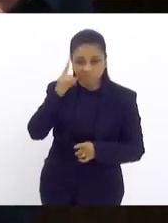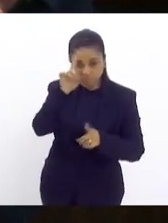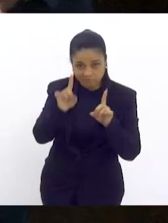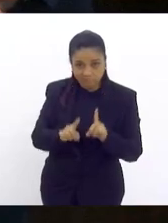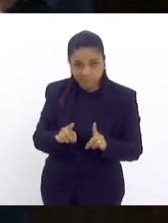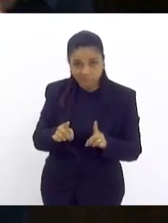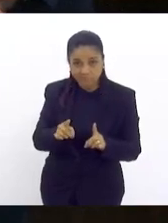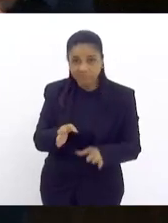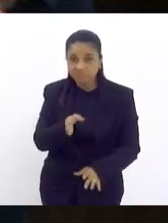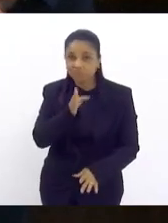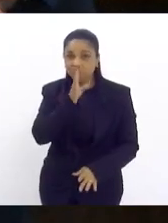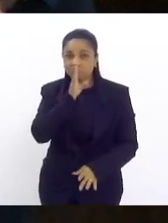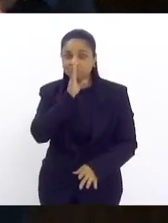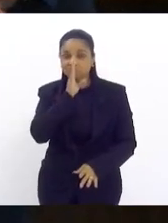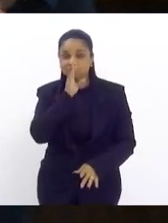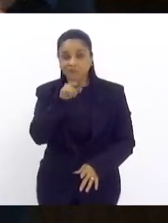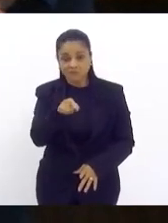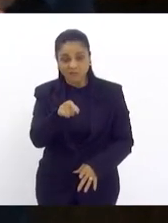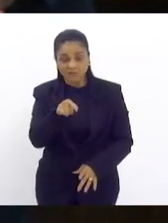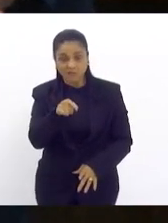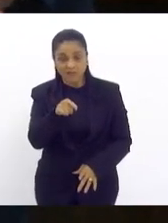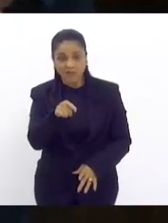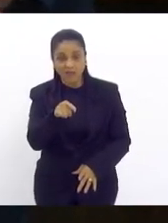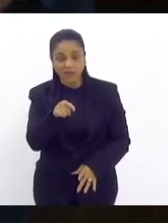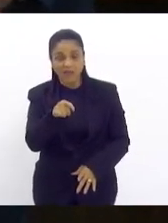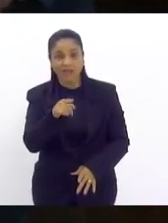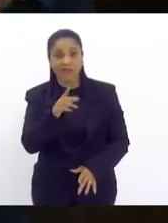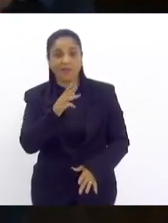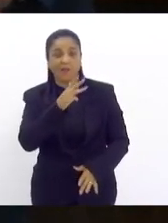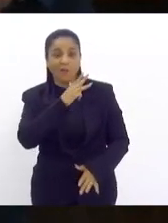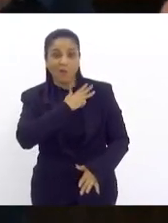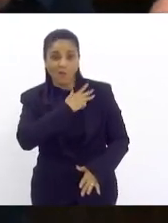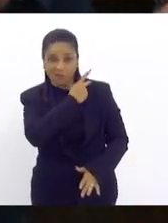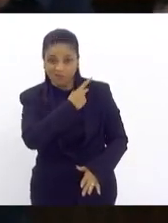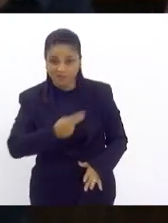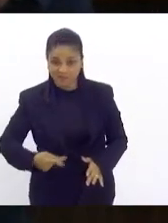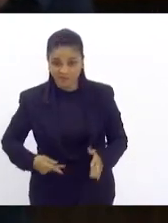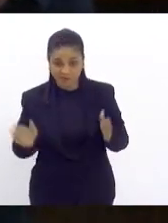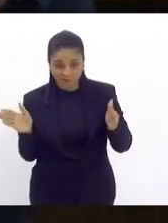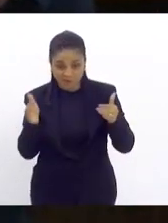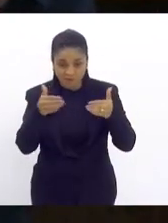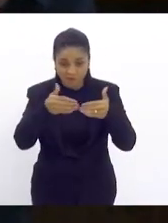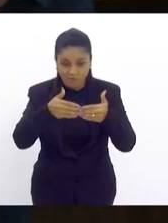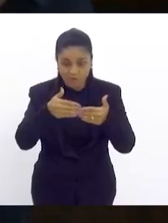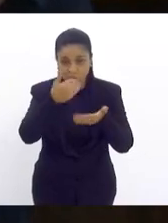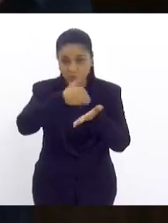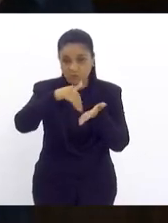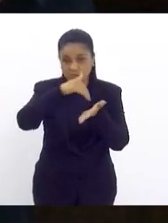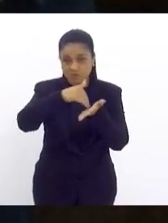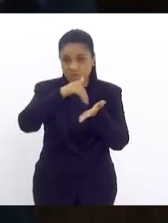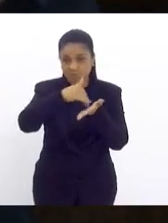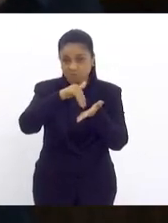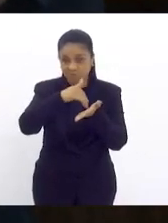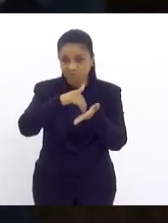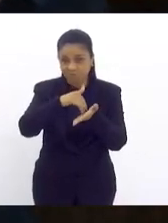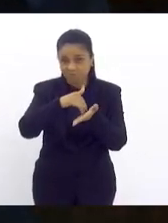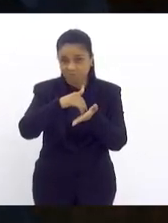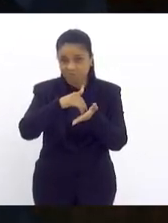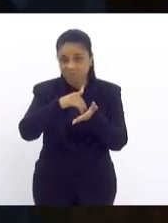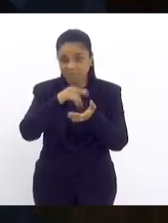com o presidente que extinguiu a política de inclusão para as pessoas com deficiência auditiva